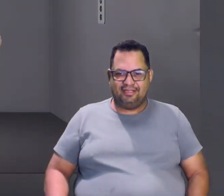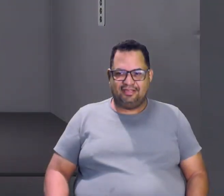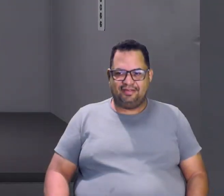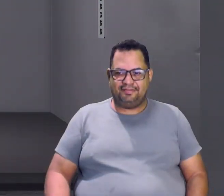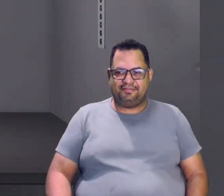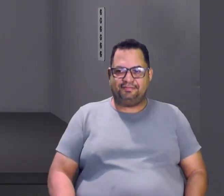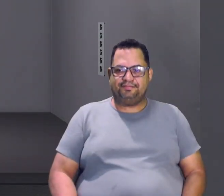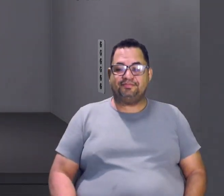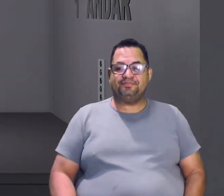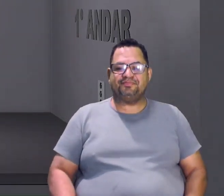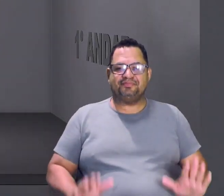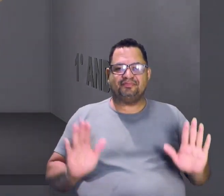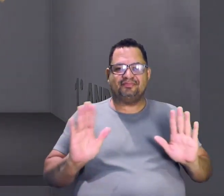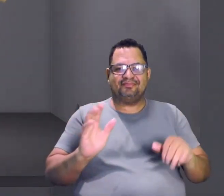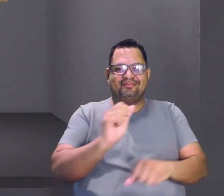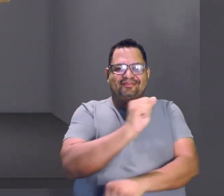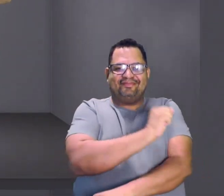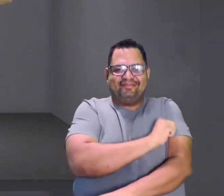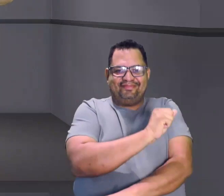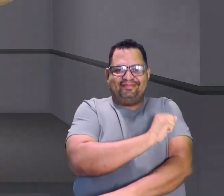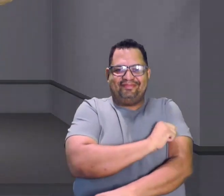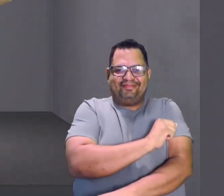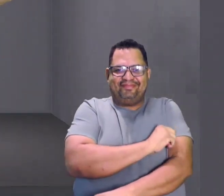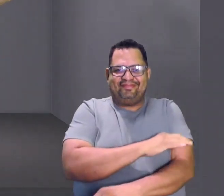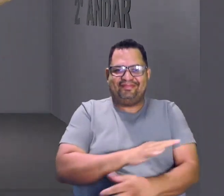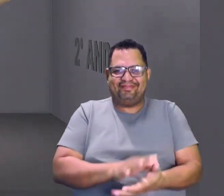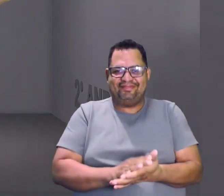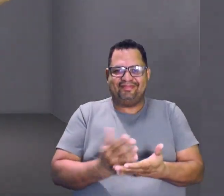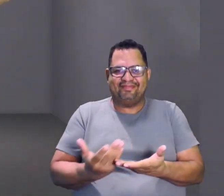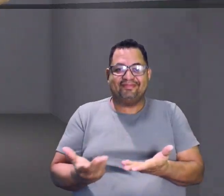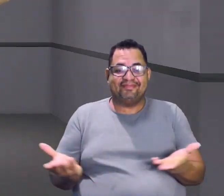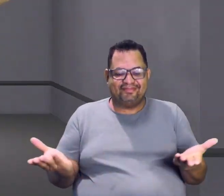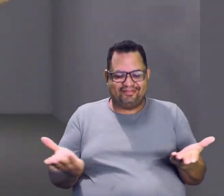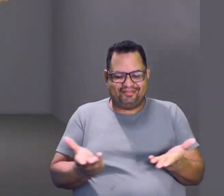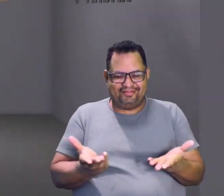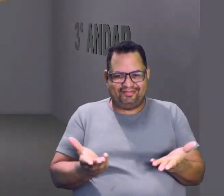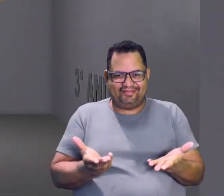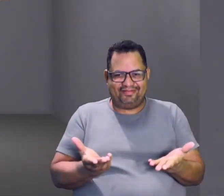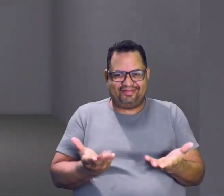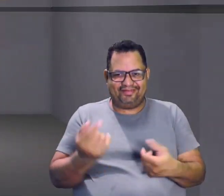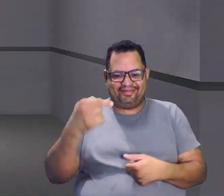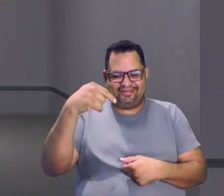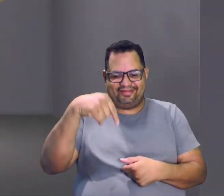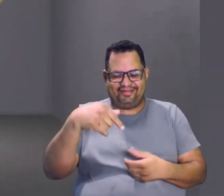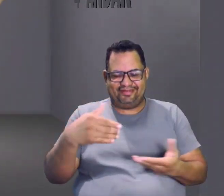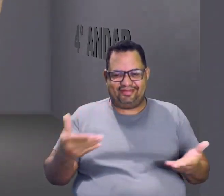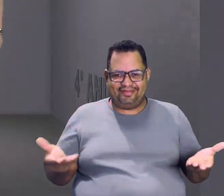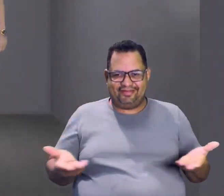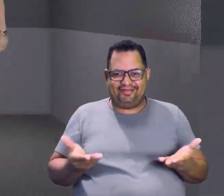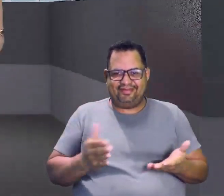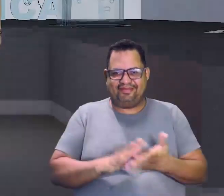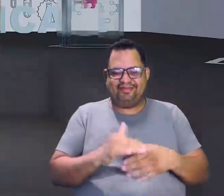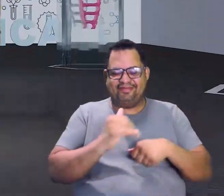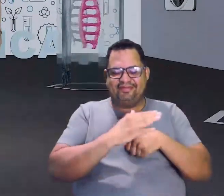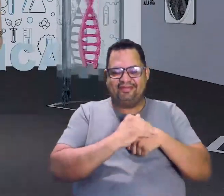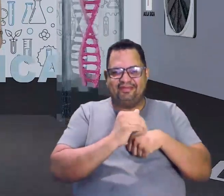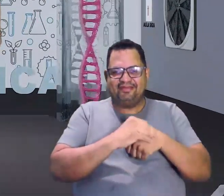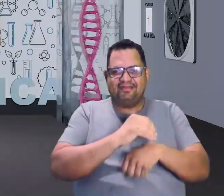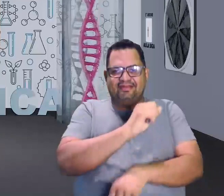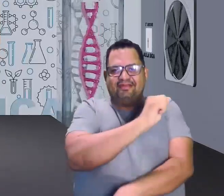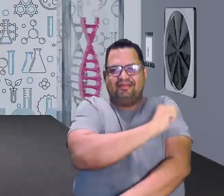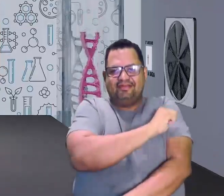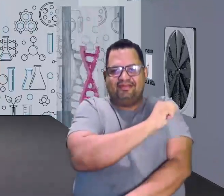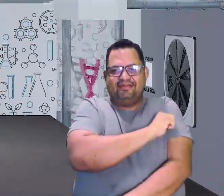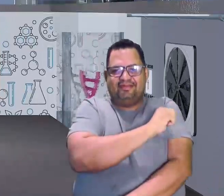você, Sabrina. E aí, galerinha? Olha lá. Estamos aqui, né, professor? Exatamente, meus caros alunos do primeiro ano do